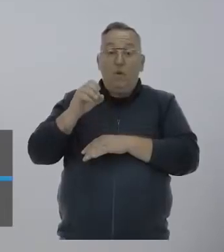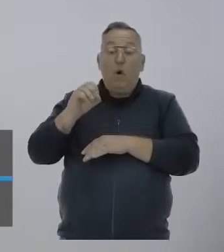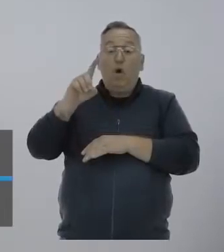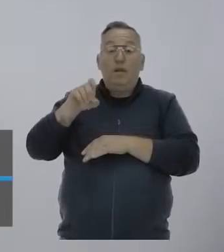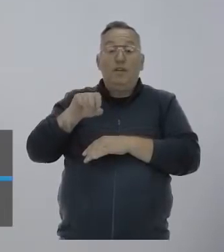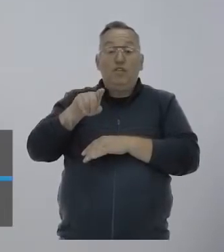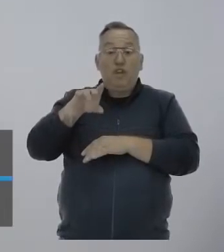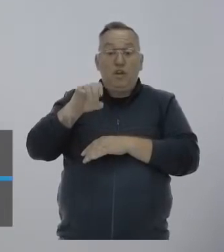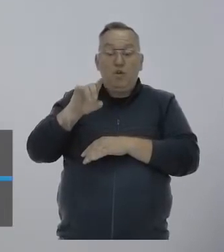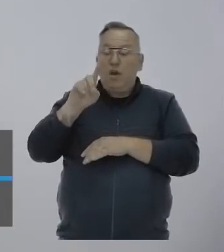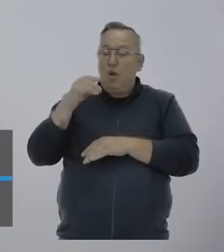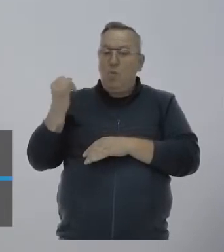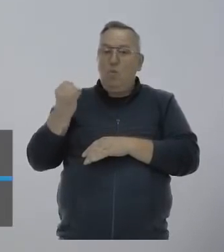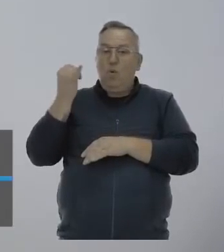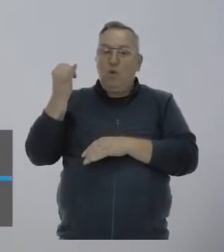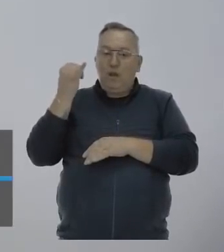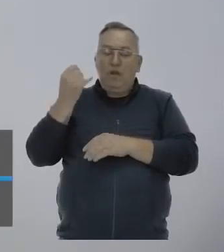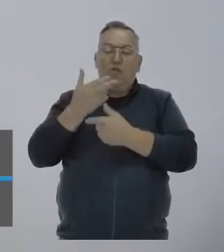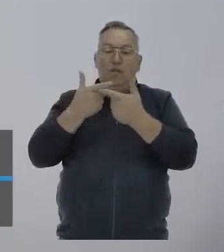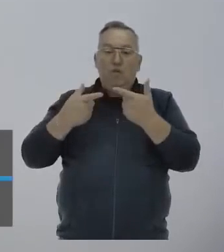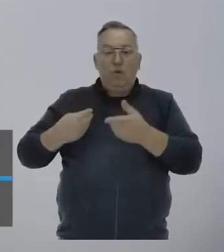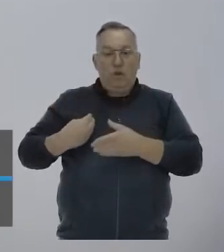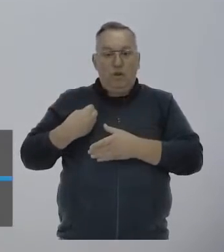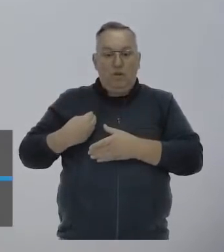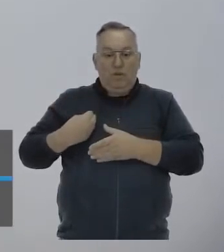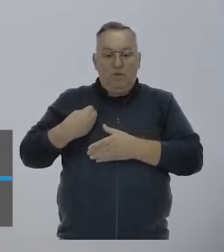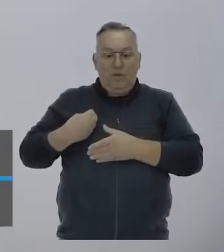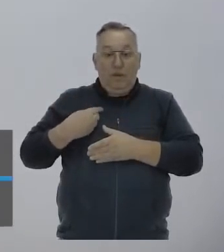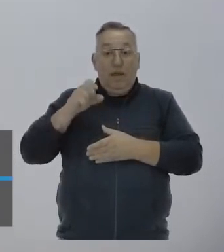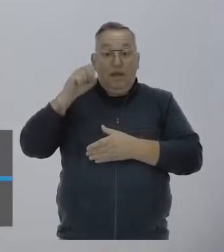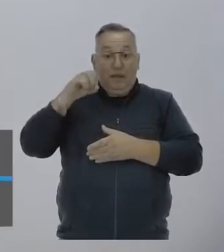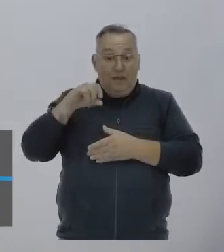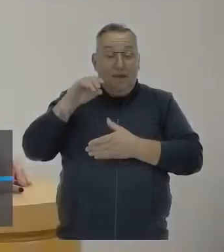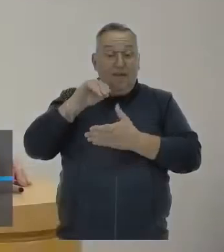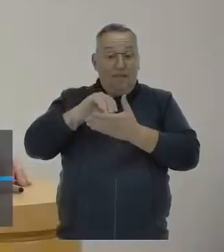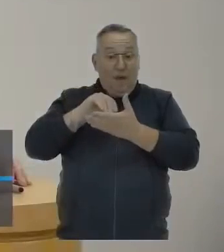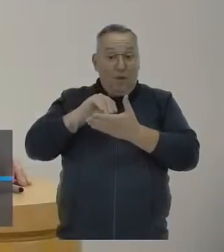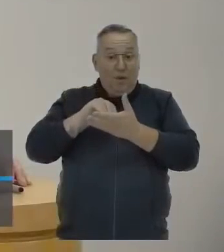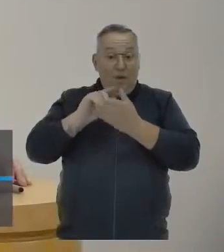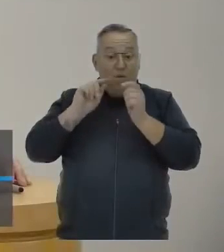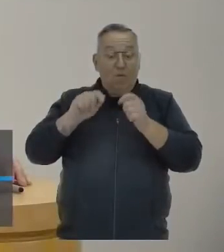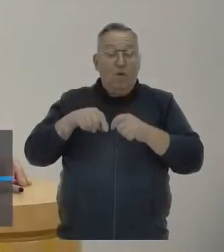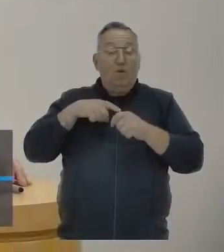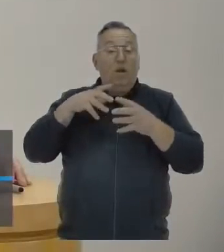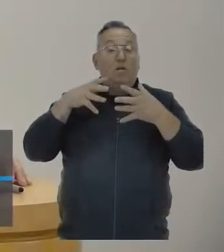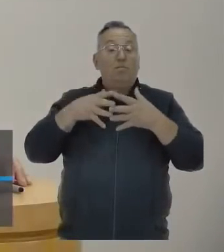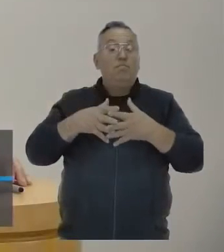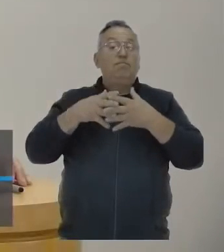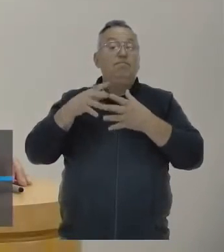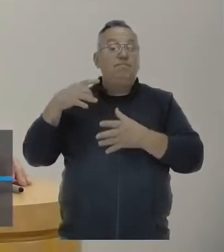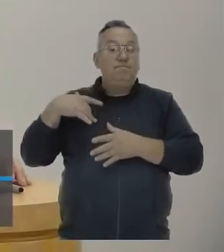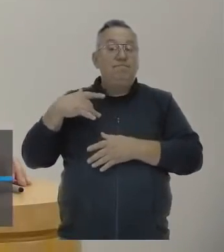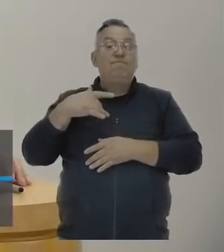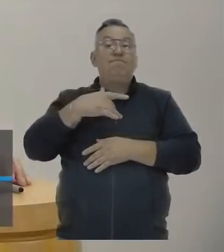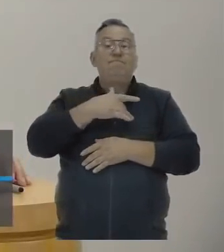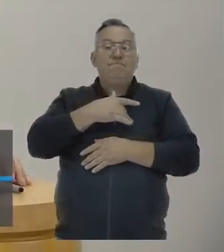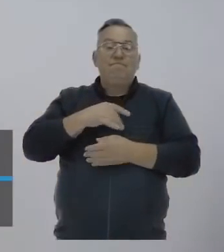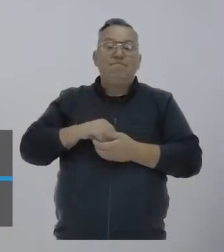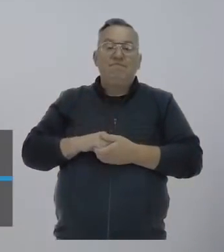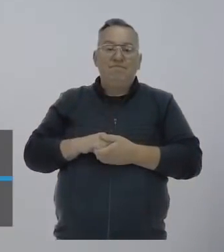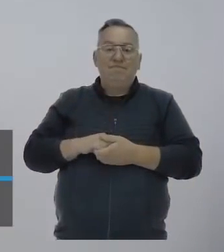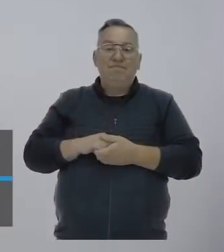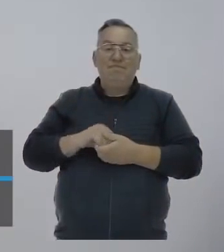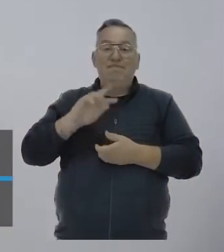para a respiração dos seres vivos. A ausência desse gás no corpo humano pode causar complicações na saúde. Está aqui